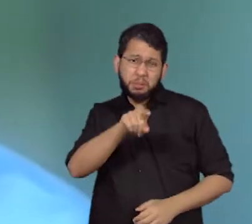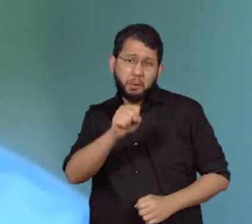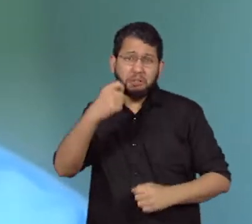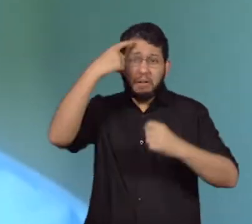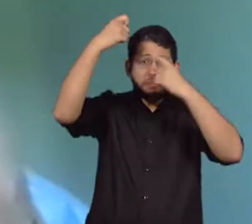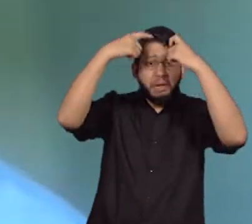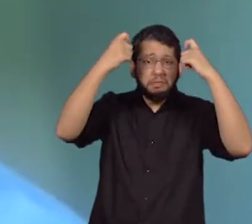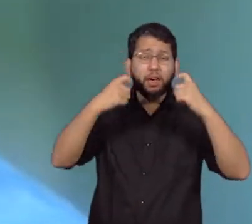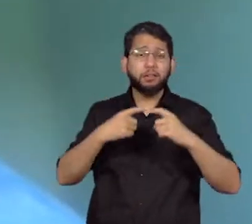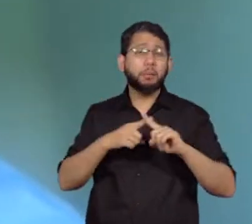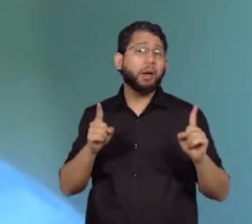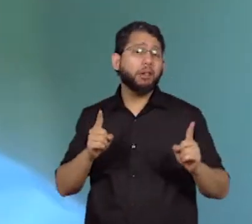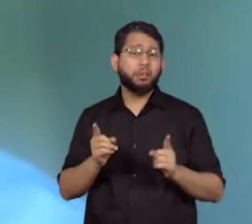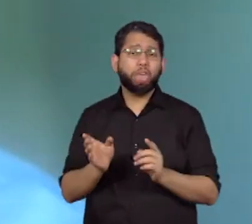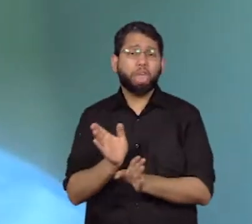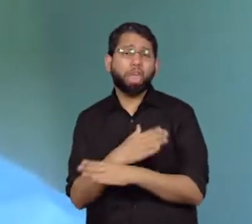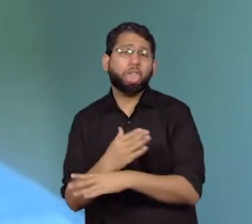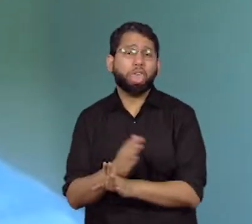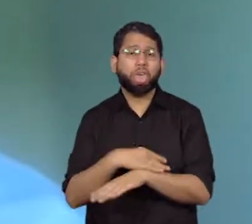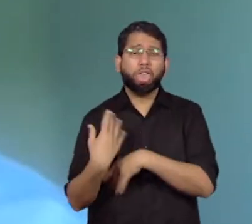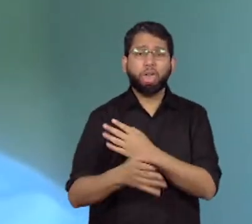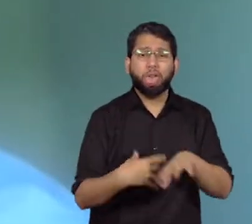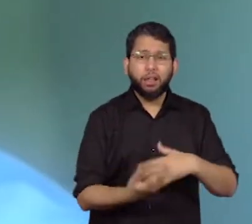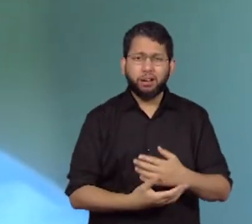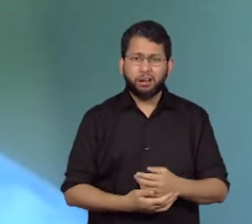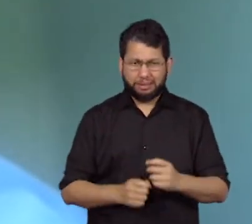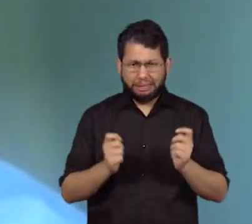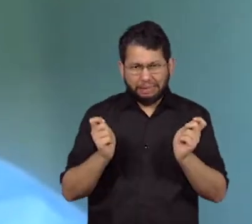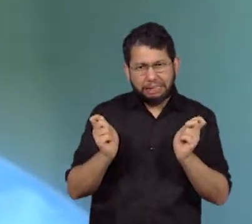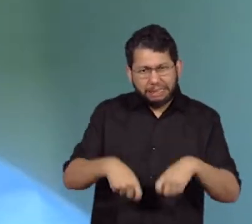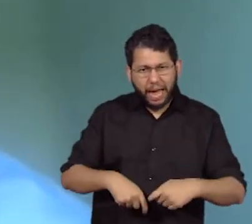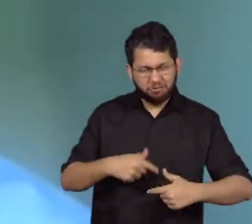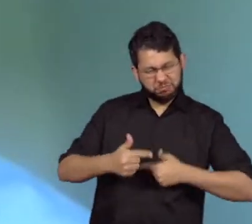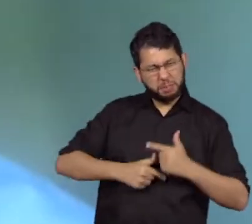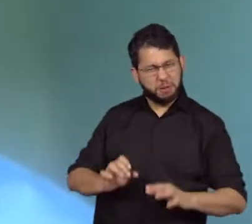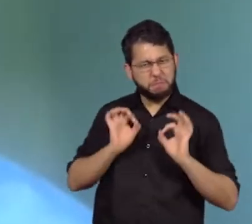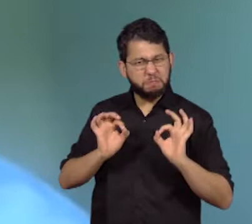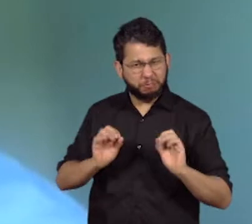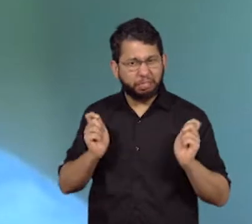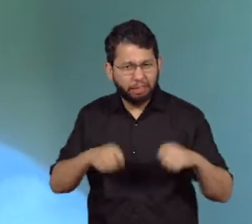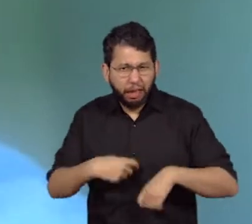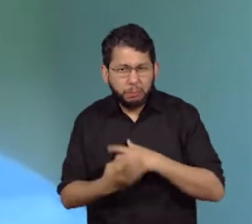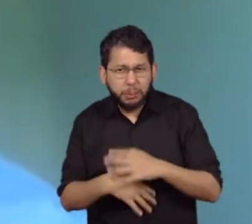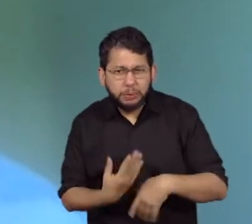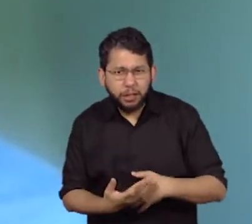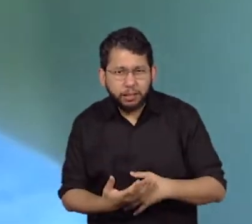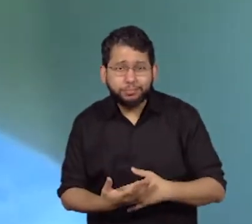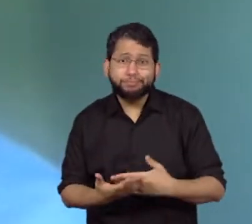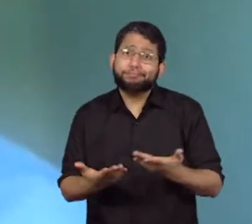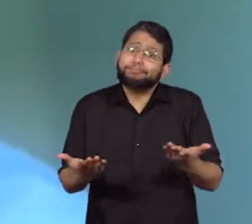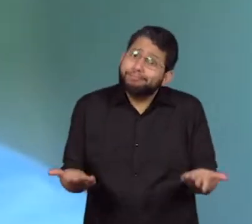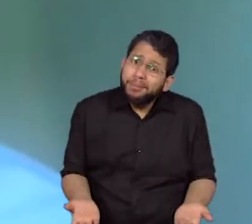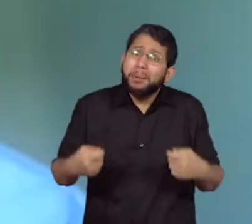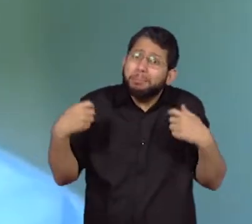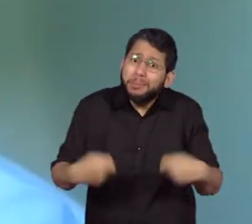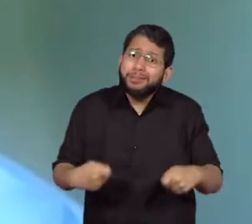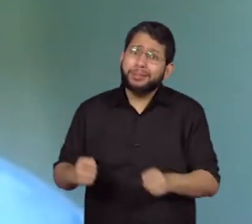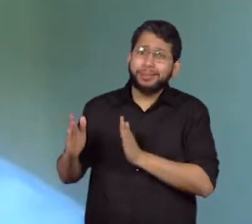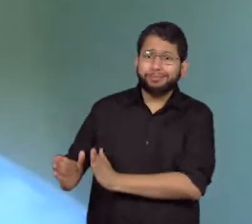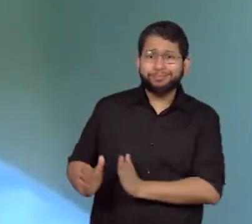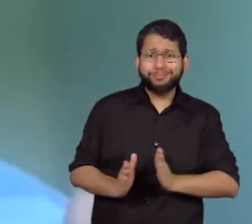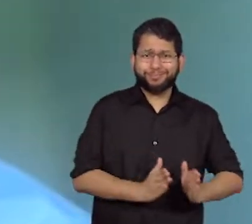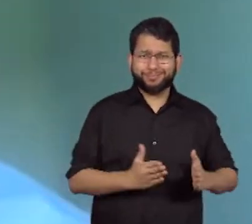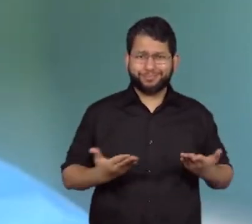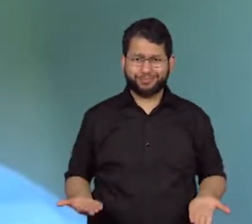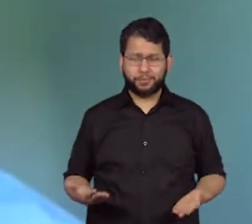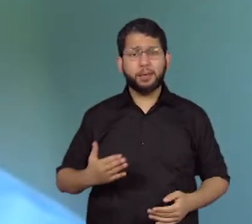seja, se você não tiver disciplina, você não vai conseguir executar aquilo que você quer. E eu percebo, né,